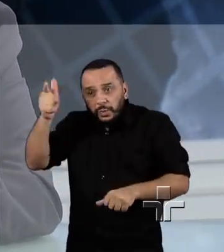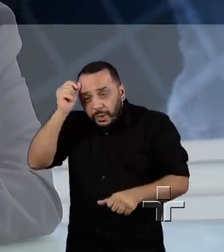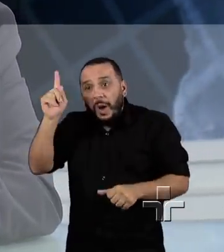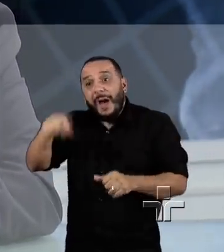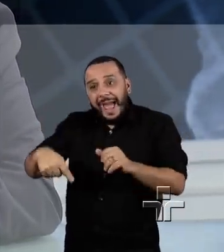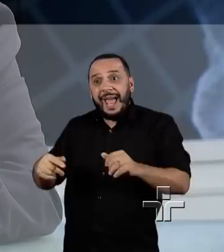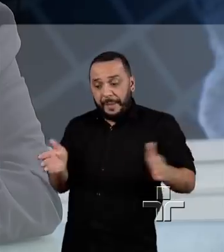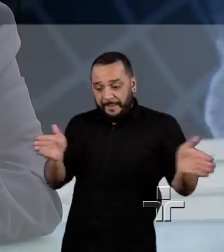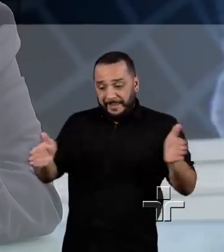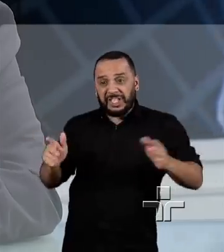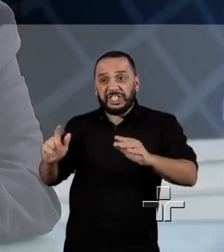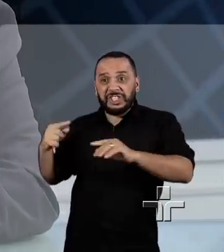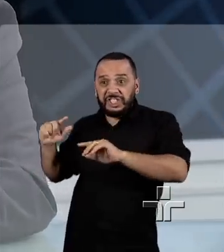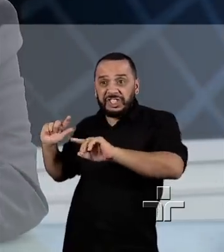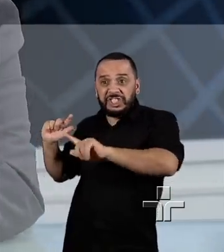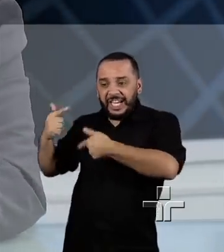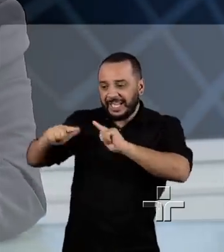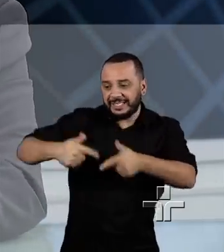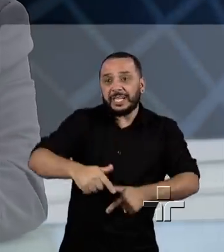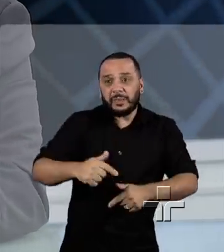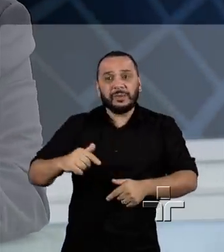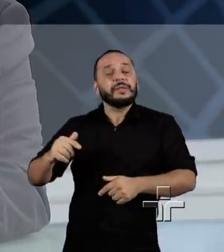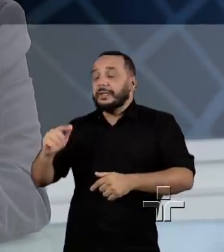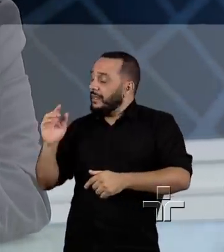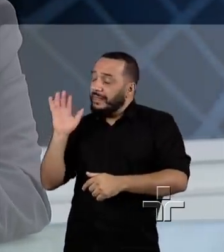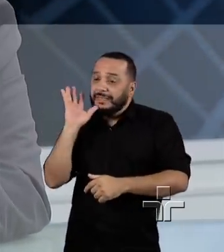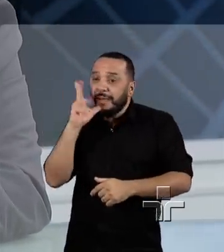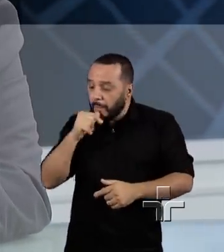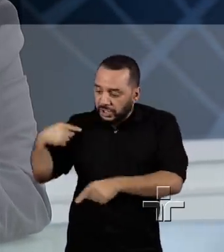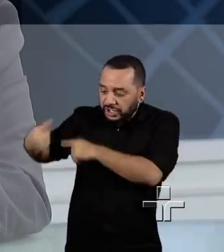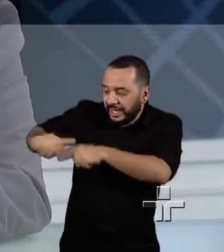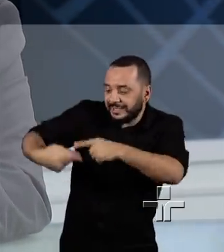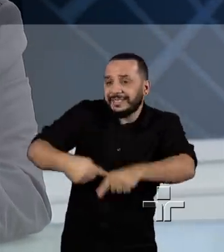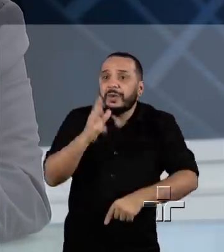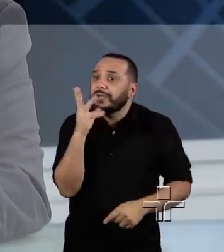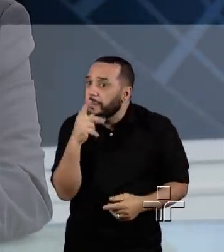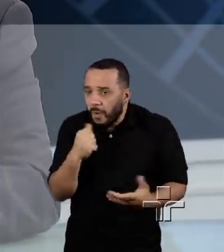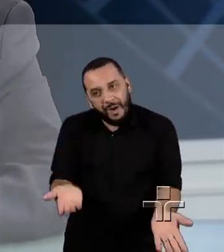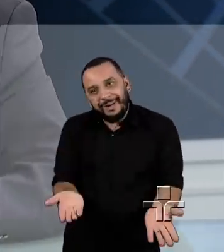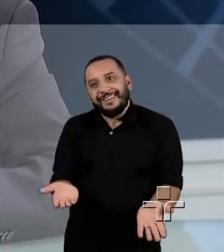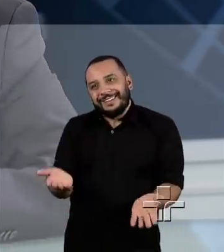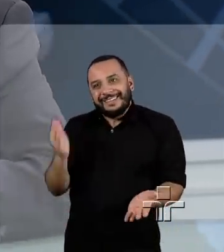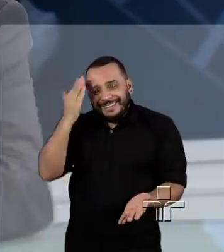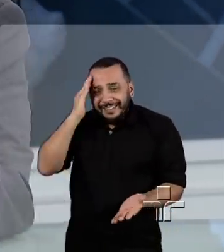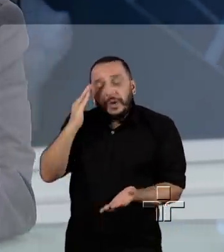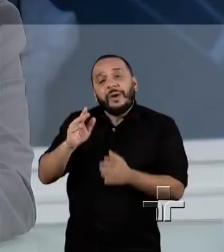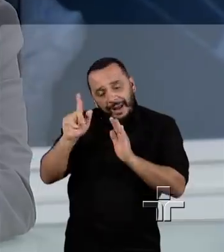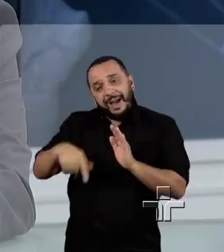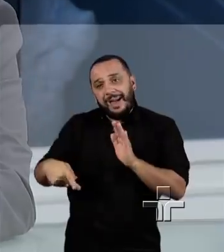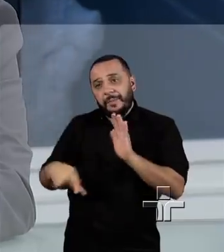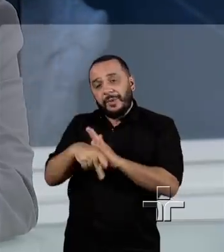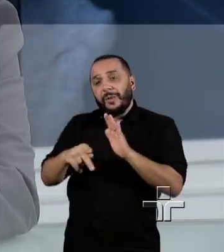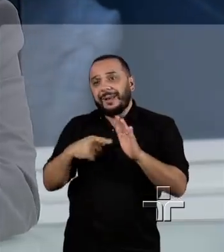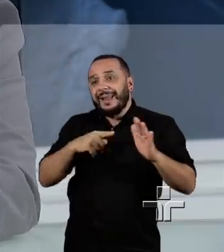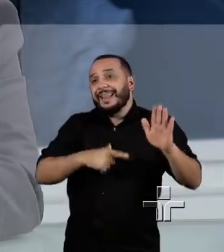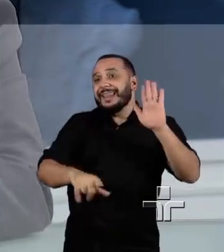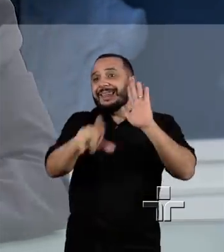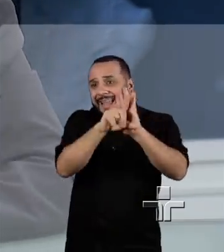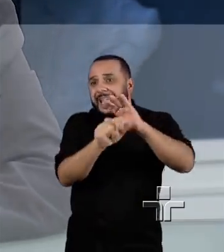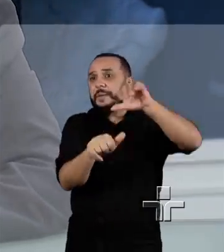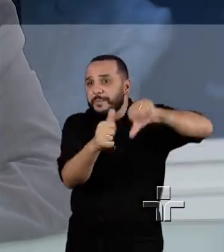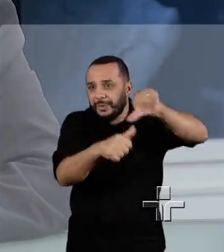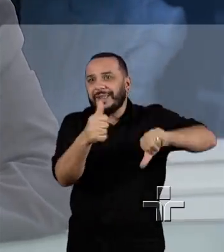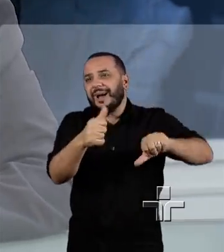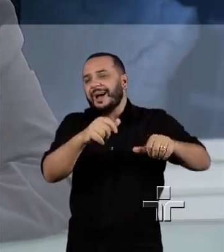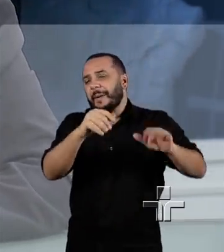geração. E isso demora mais tempo do que uma lei pode fazer. Você tem que esperar mudar quem vai responder àquela lei. E isso